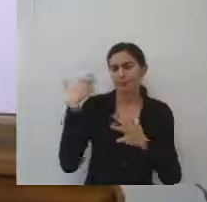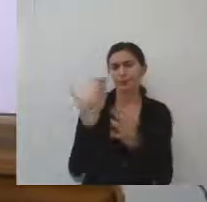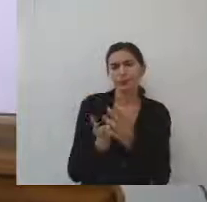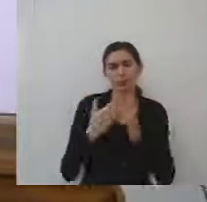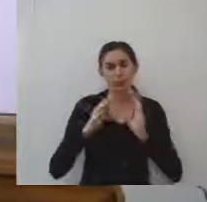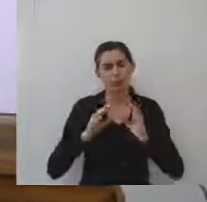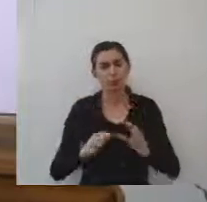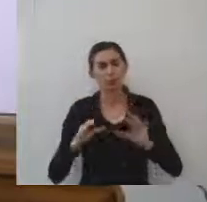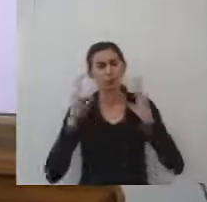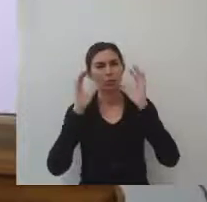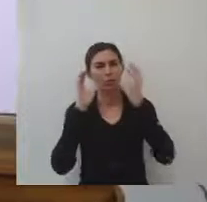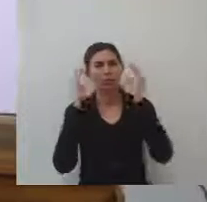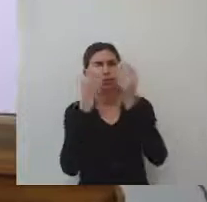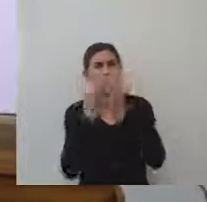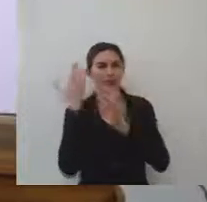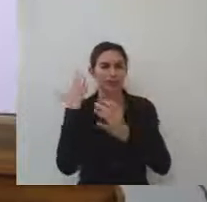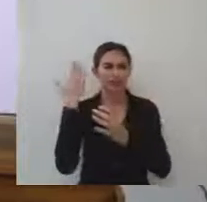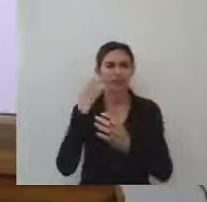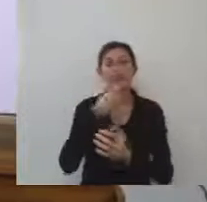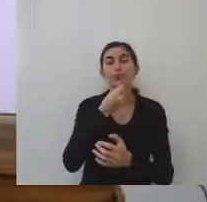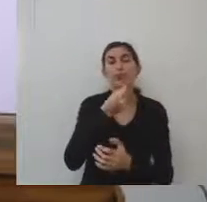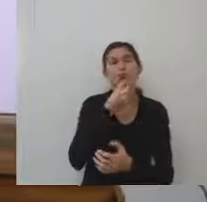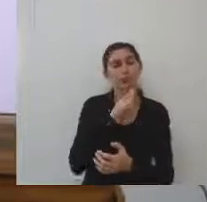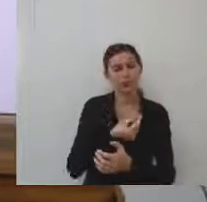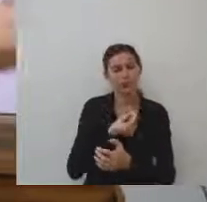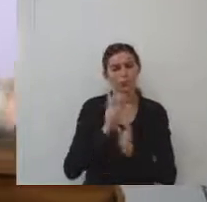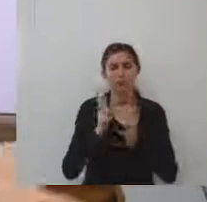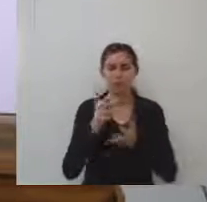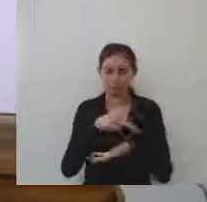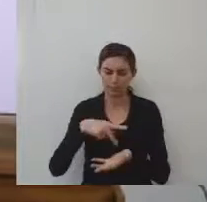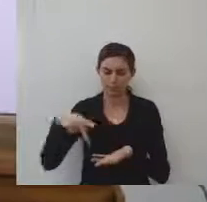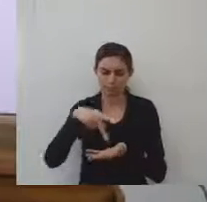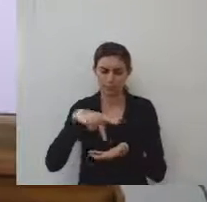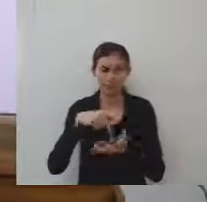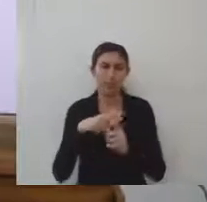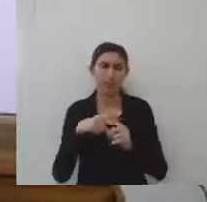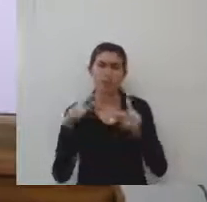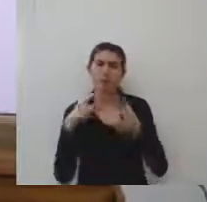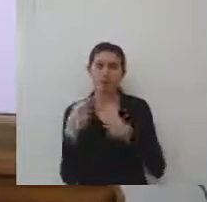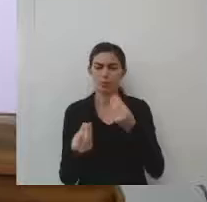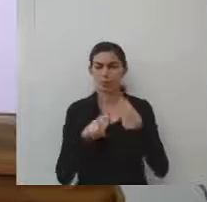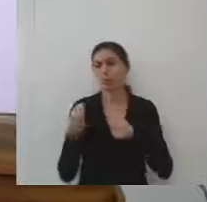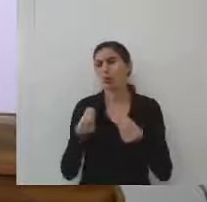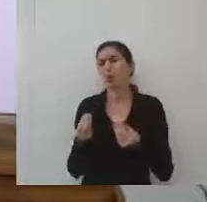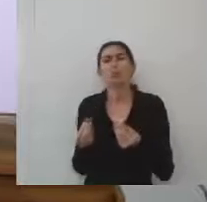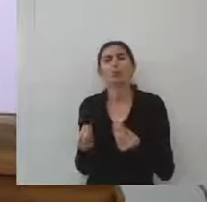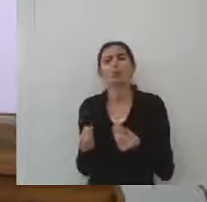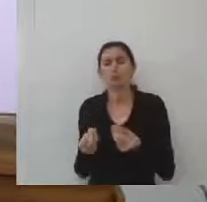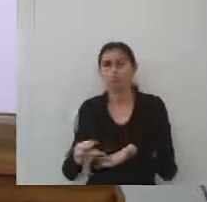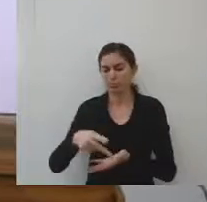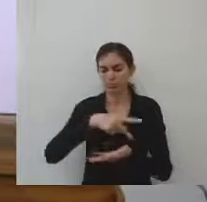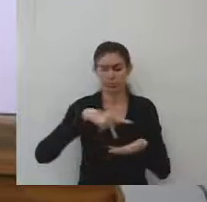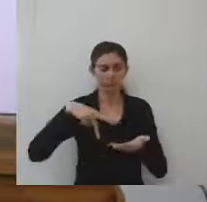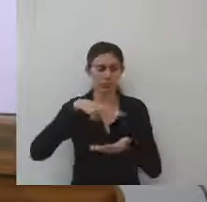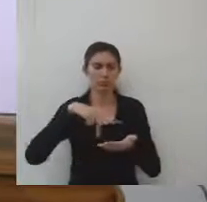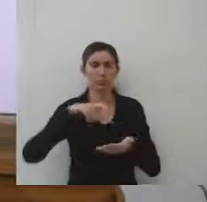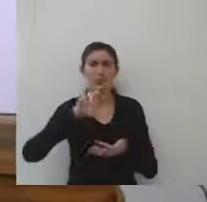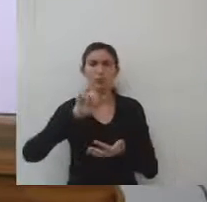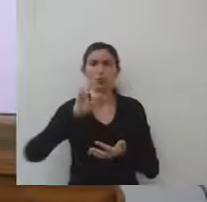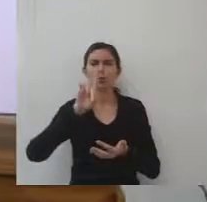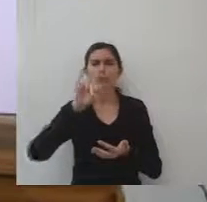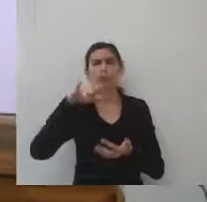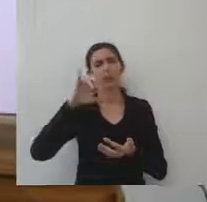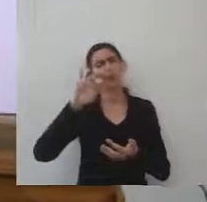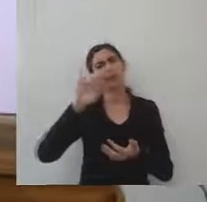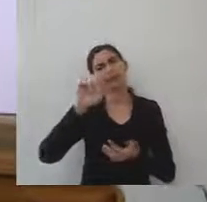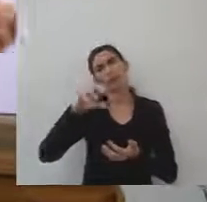comunidade primitiva. Os homens, eles dançavam, mas como é que eles dançavam? Eles dançavam rudimentarmente. Então